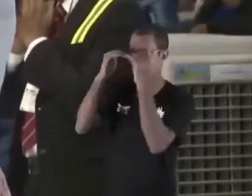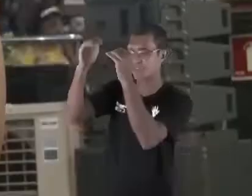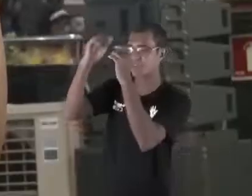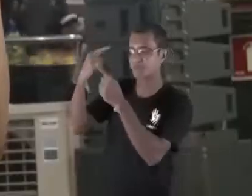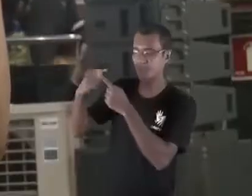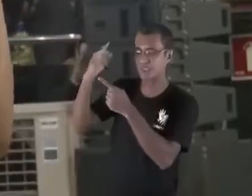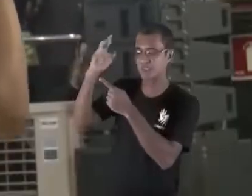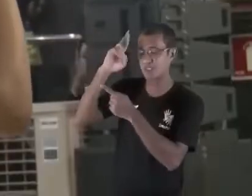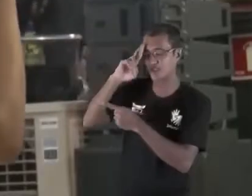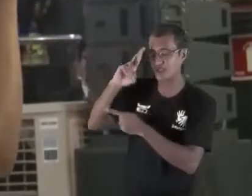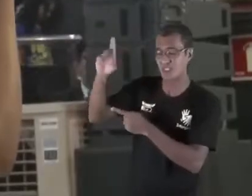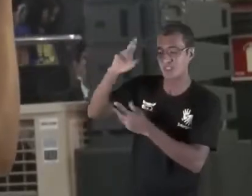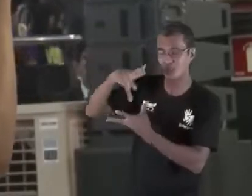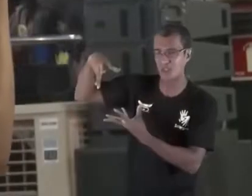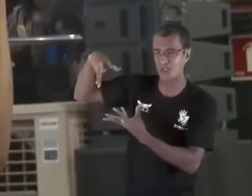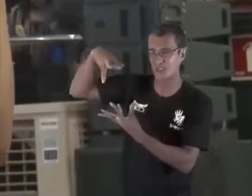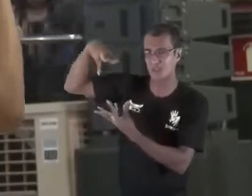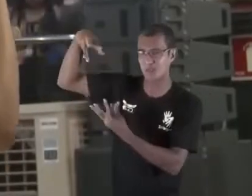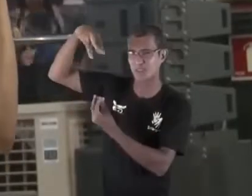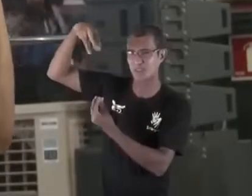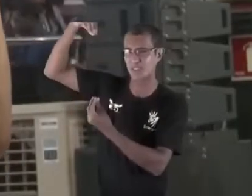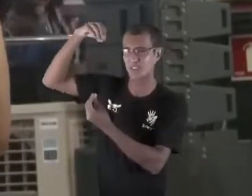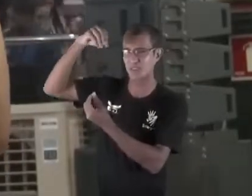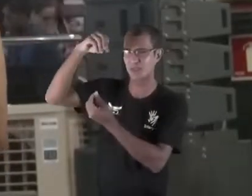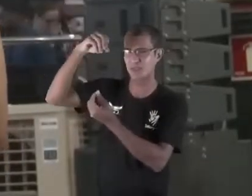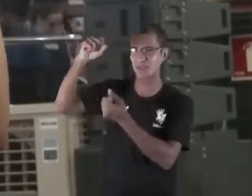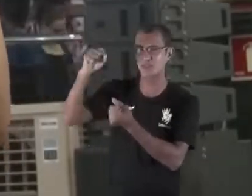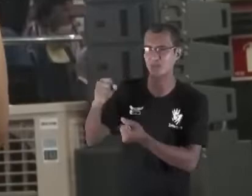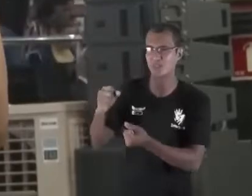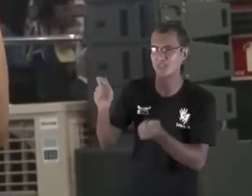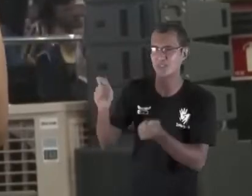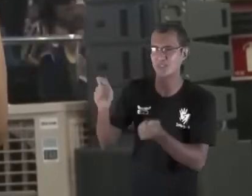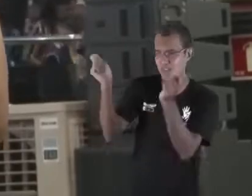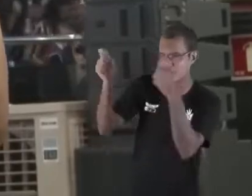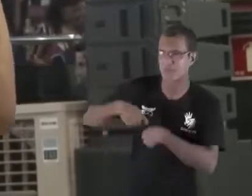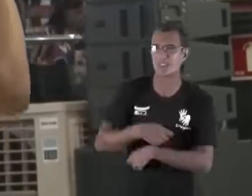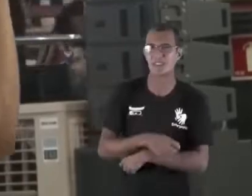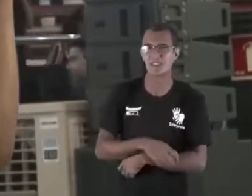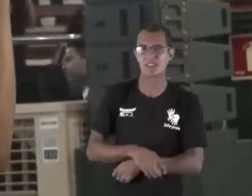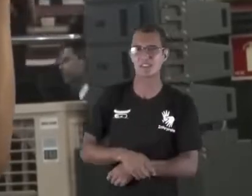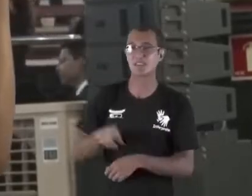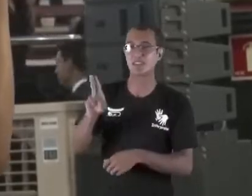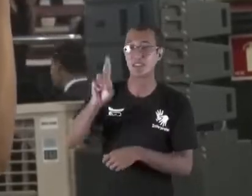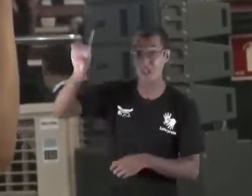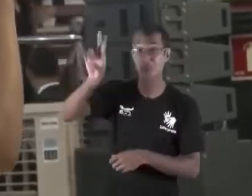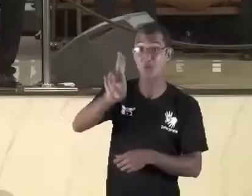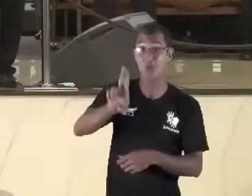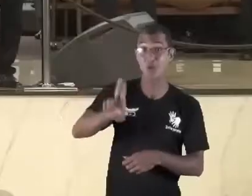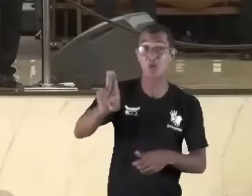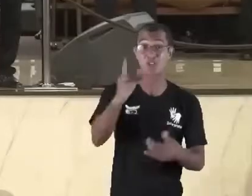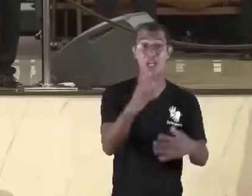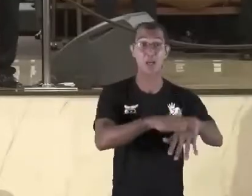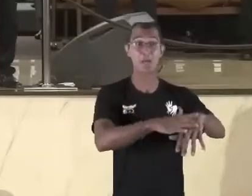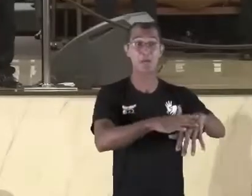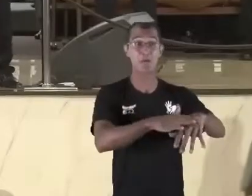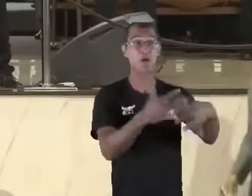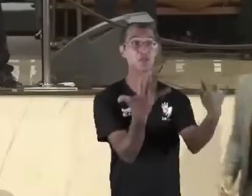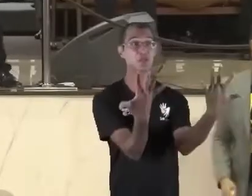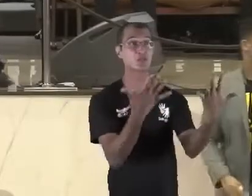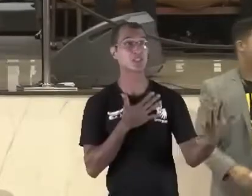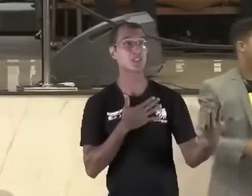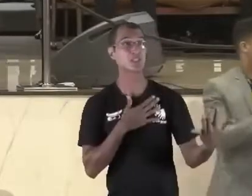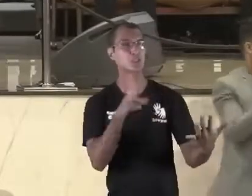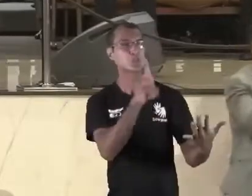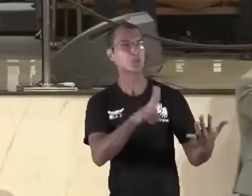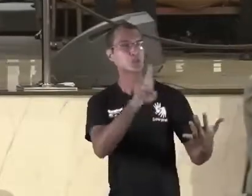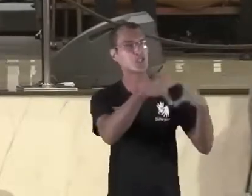dos impossíveis. Lá vem a nona. Vem agora. Lá vem a nona. Cadê a décima? O som do mar